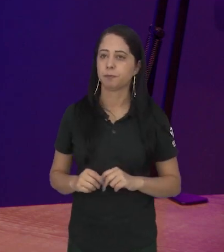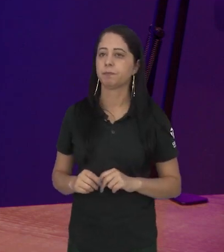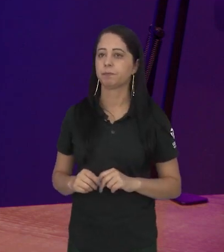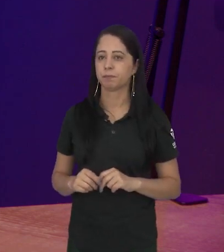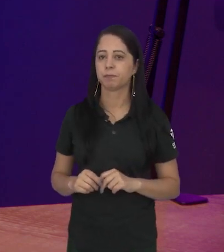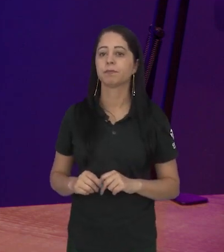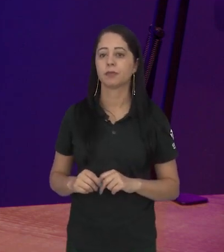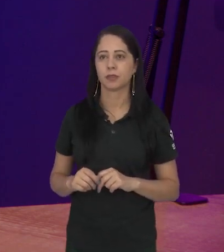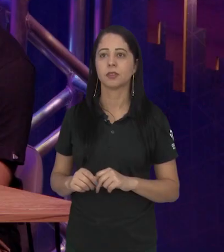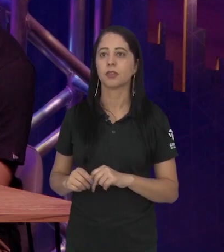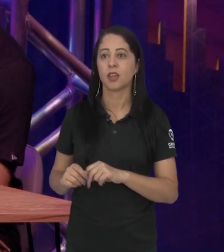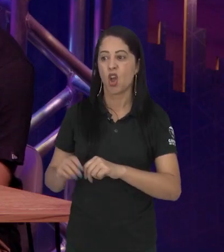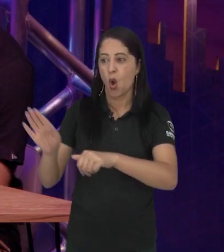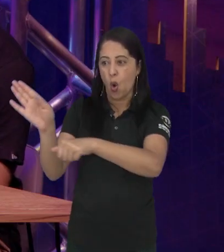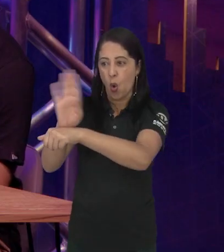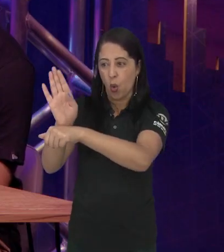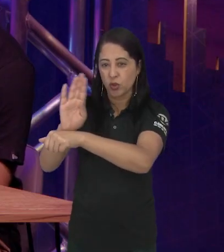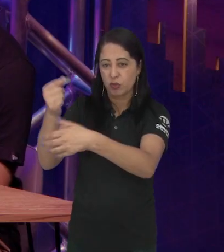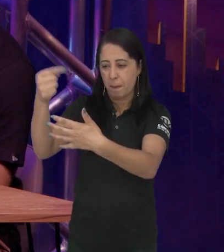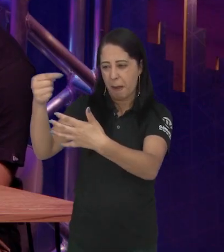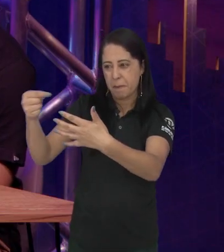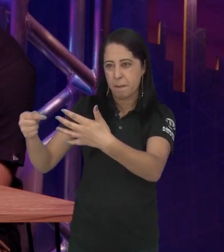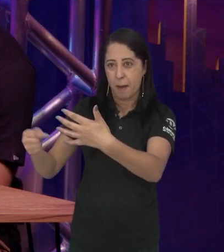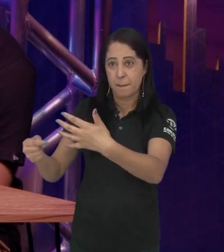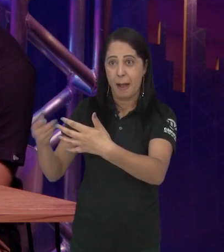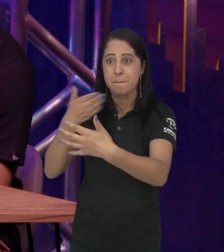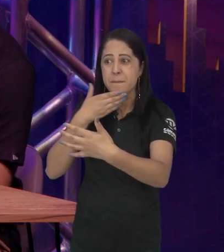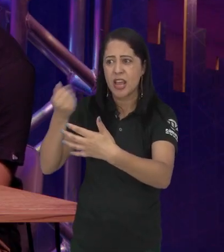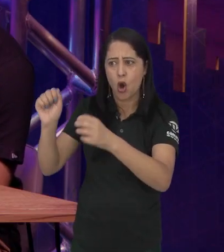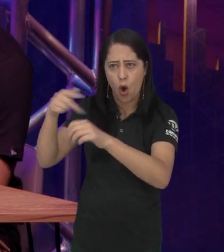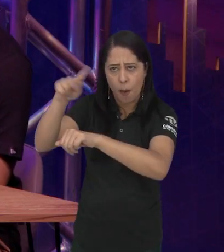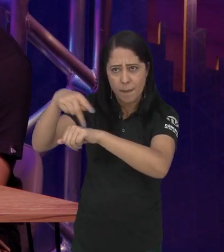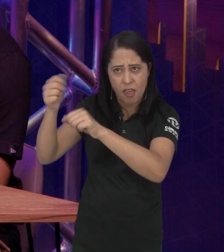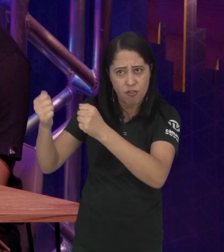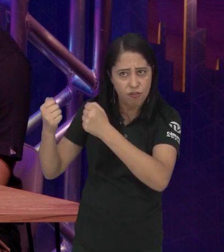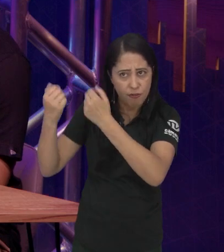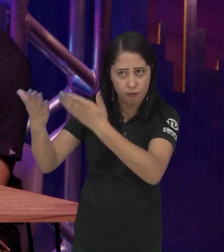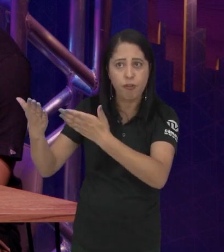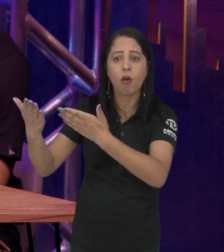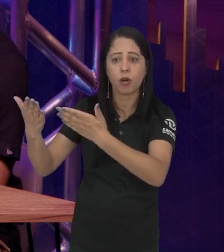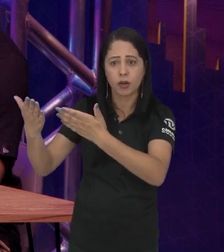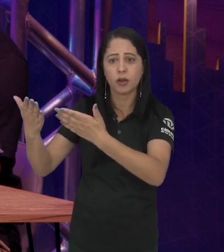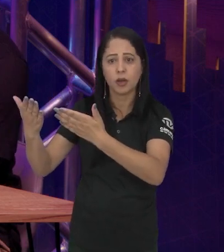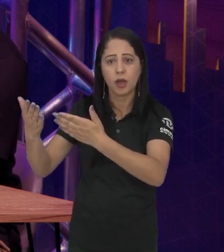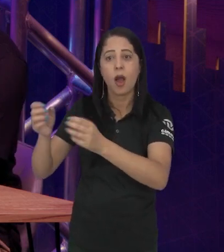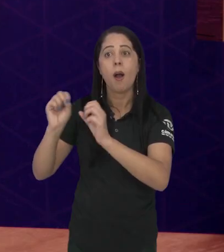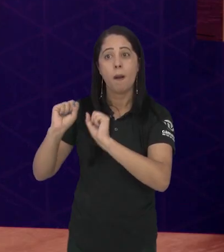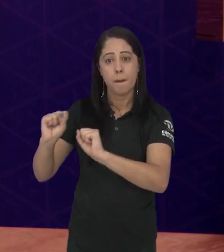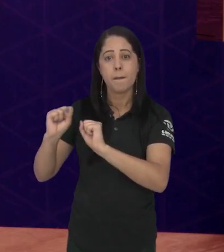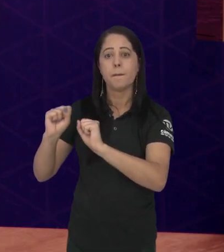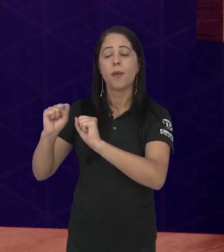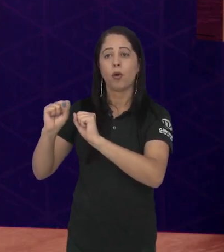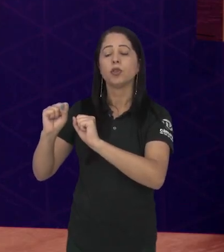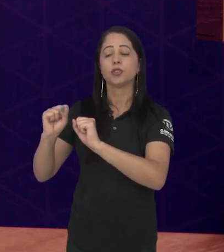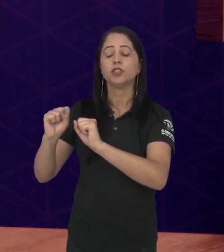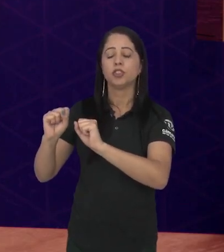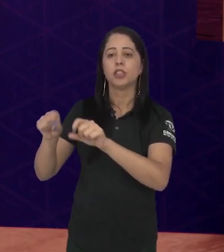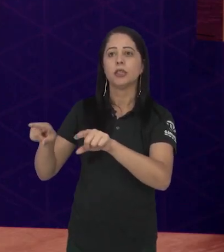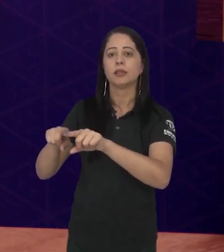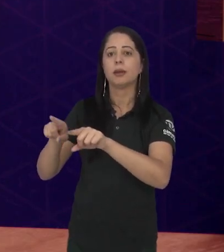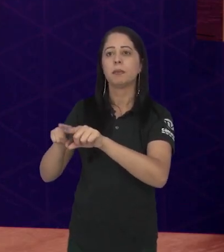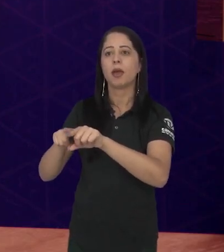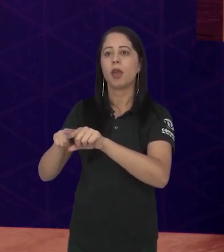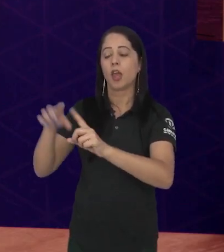E os melhores filmes estrangeiros, eles podem, né, concorrer na categoria melhor filme estrangeiro,